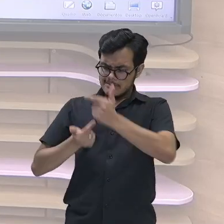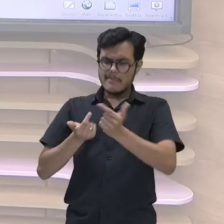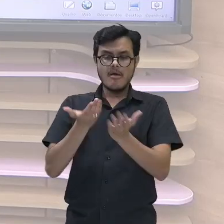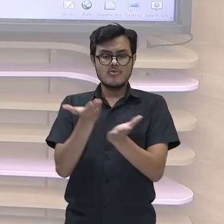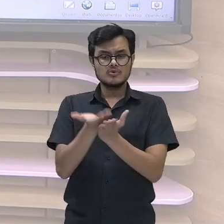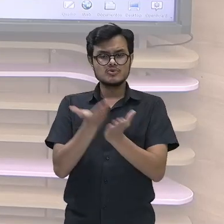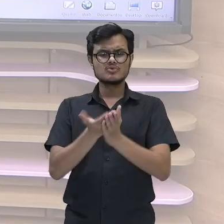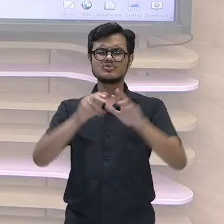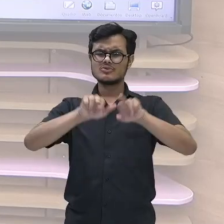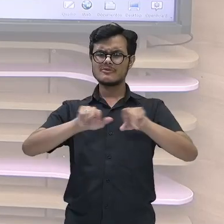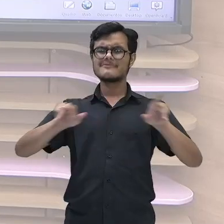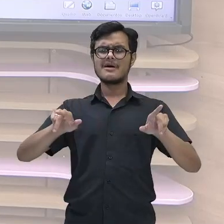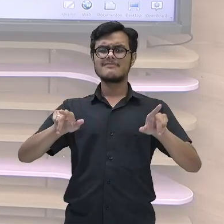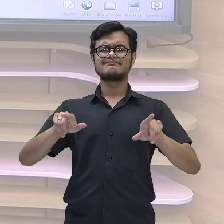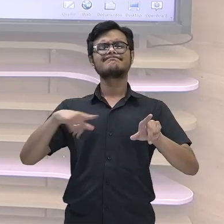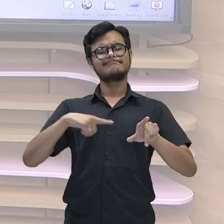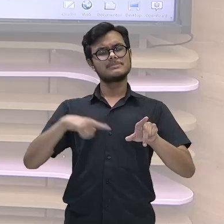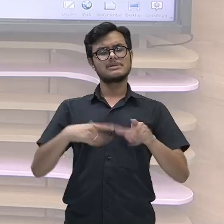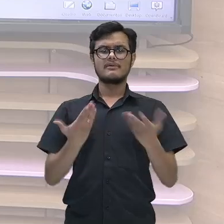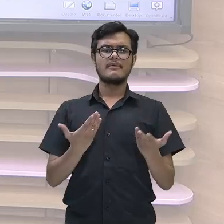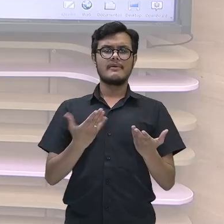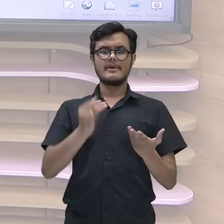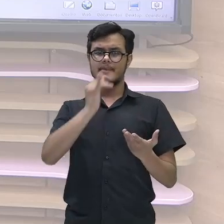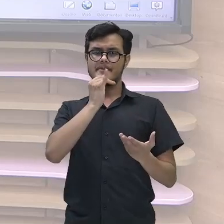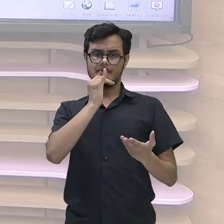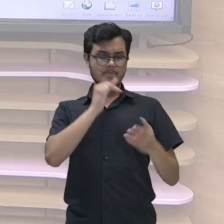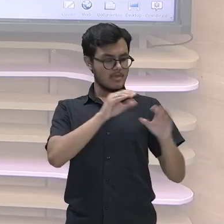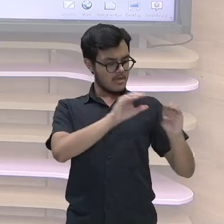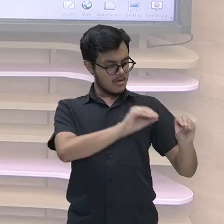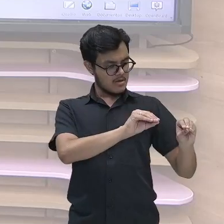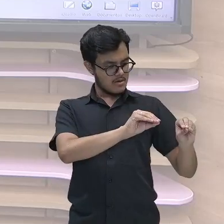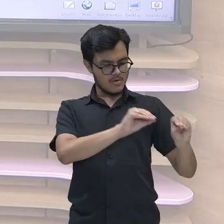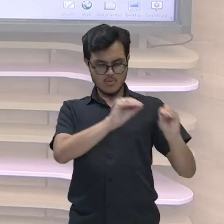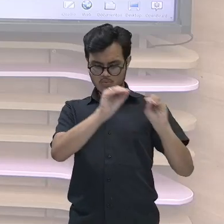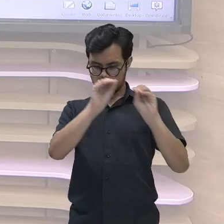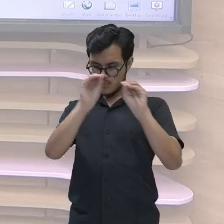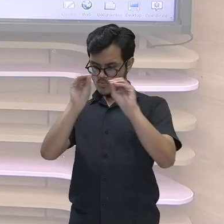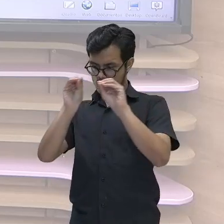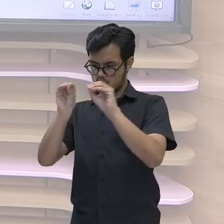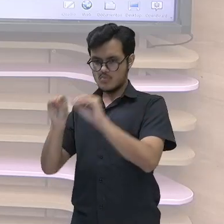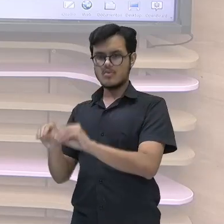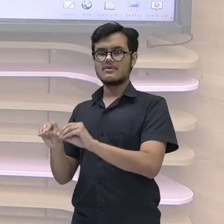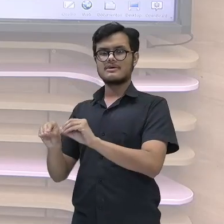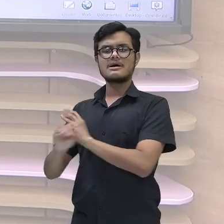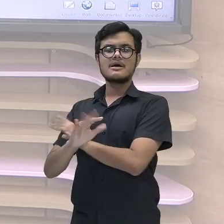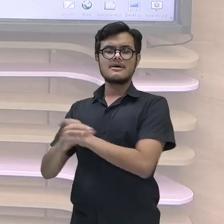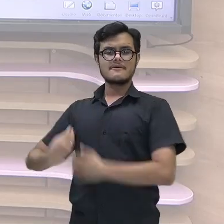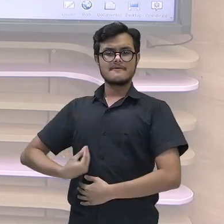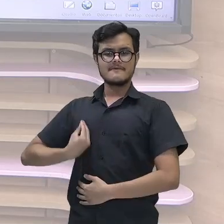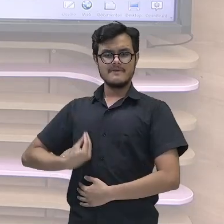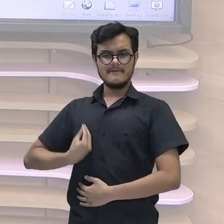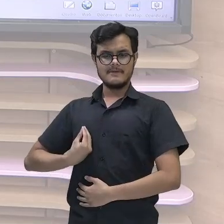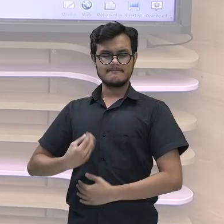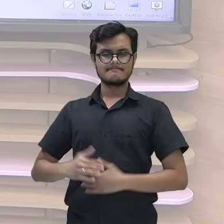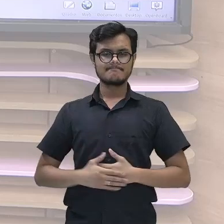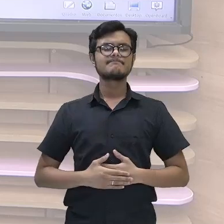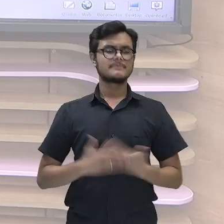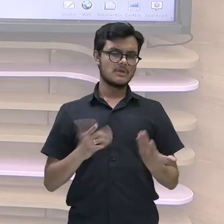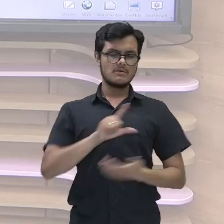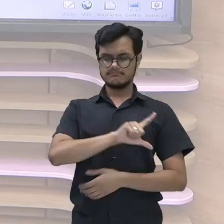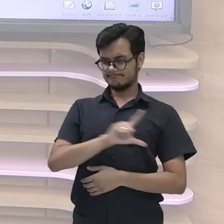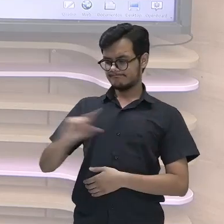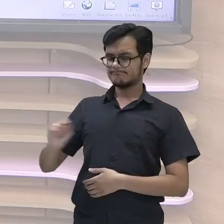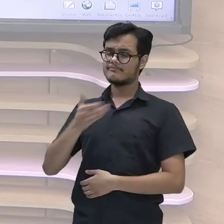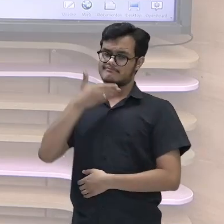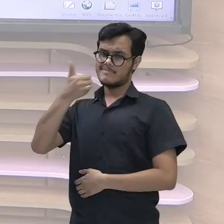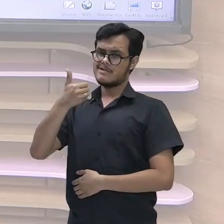outras questões que fazem com que a população ela saia ali do meio rural e vai para o meio urbano, né, em busca de